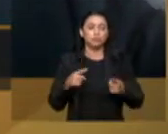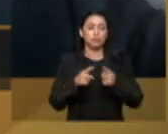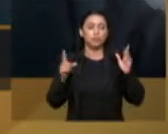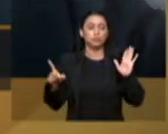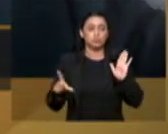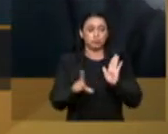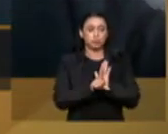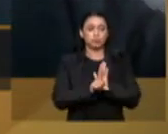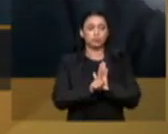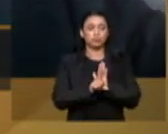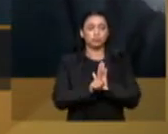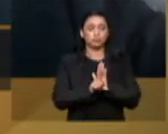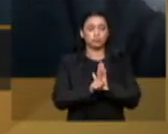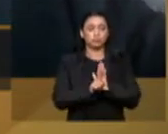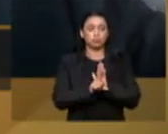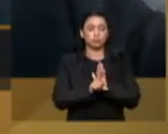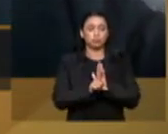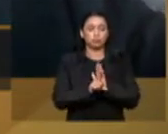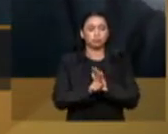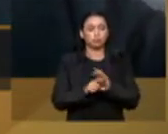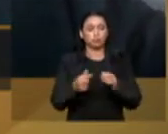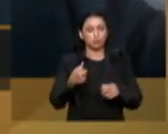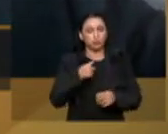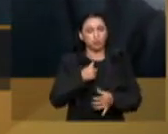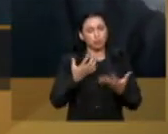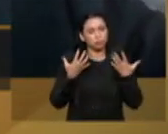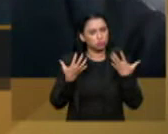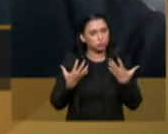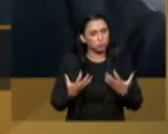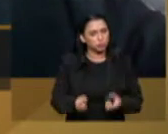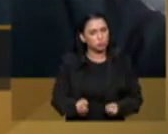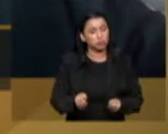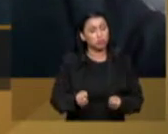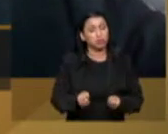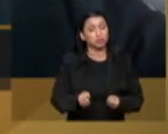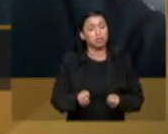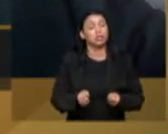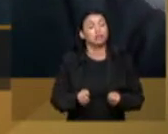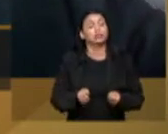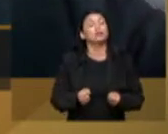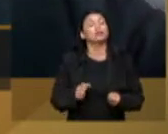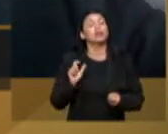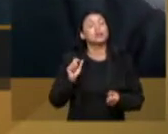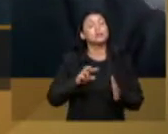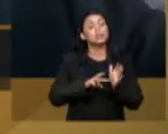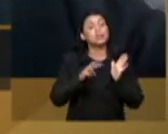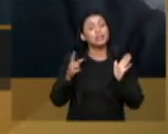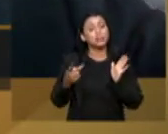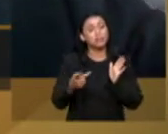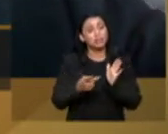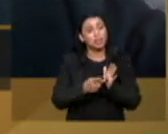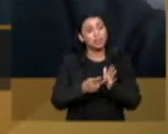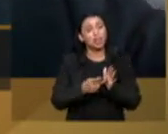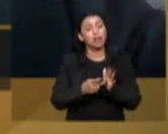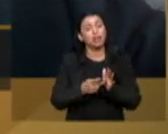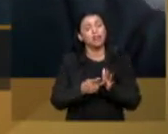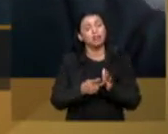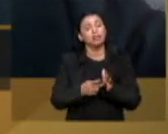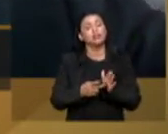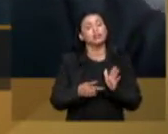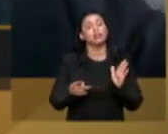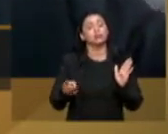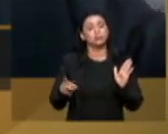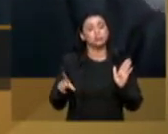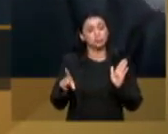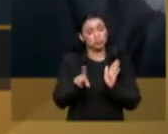legalidade, a qual eu abraço com todo vigor, é o significado da legalidade tributária colocada